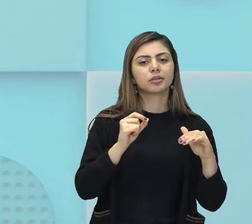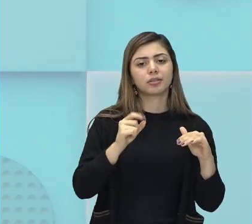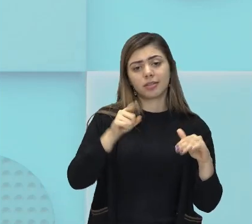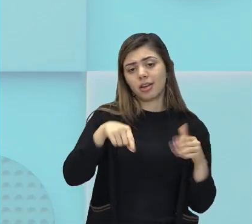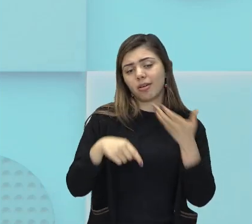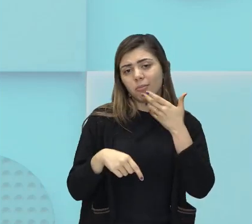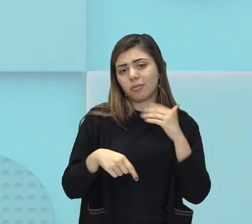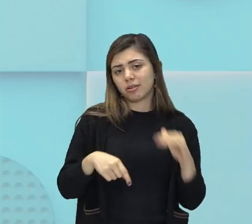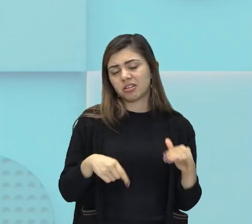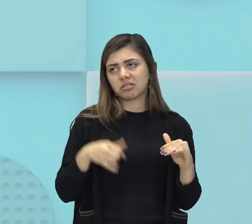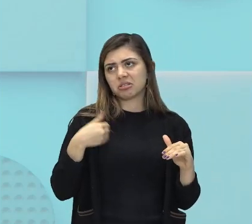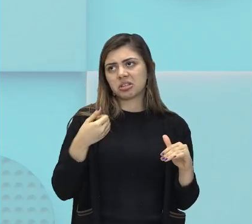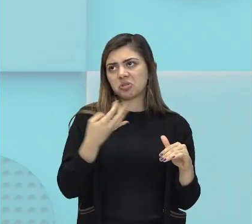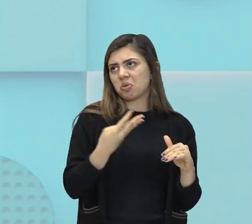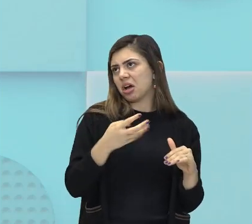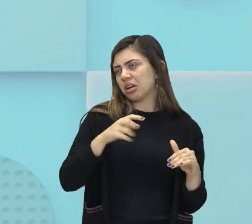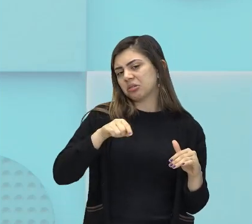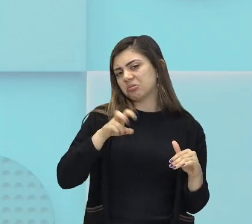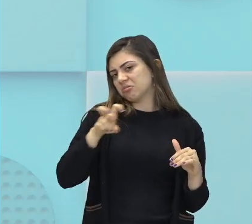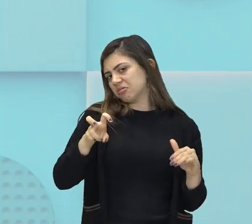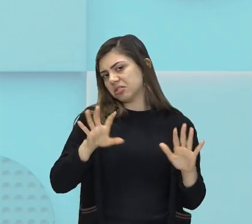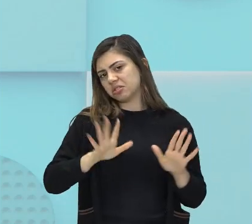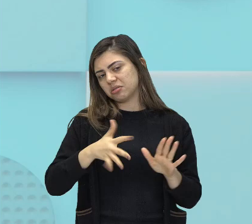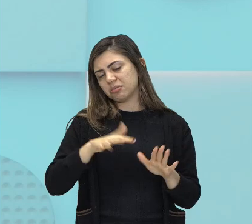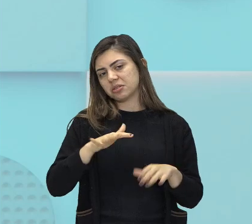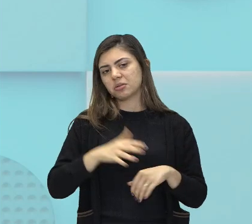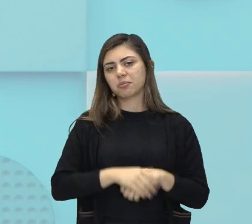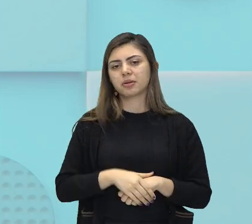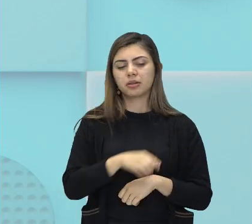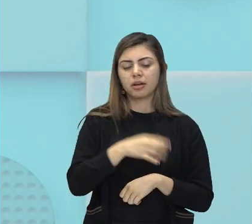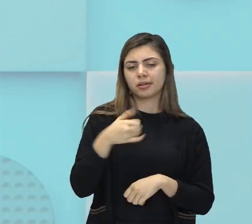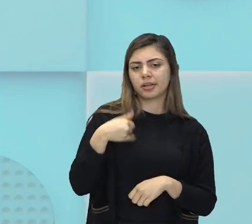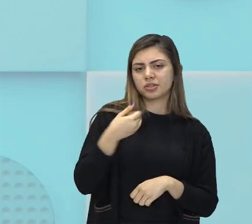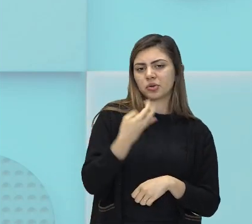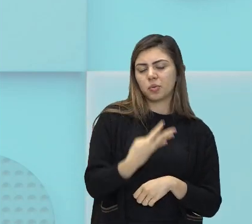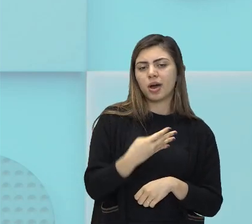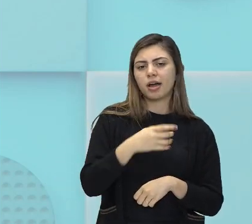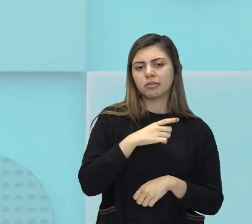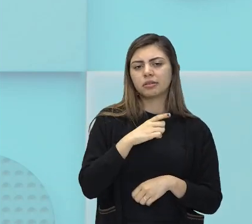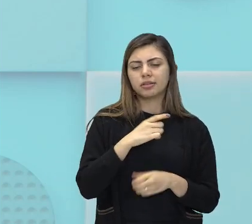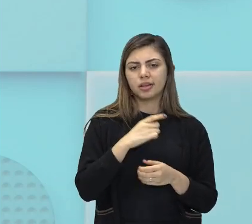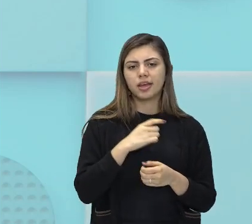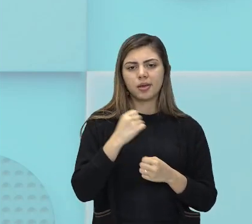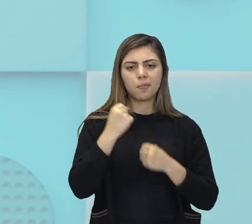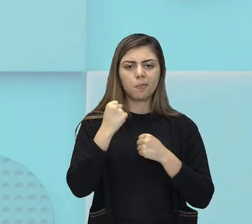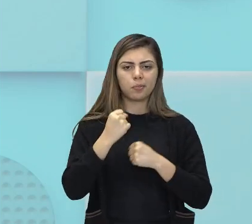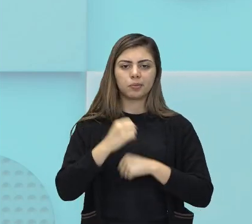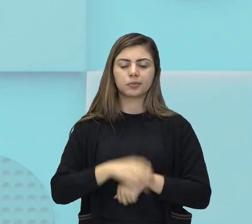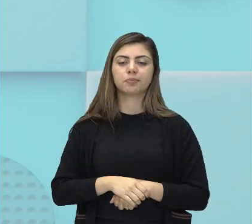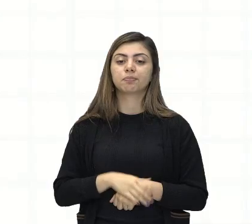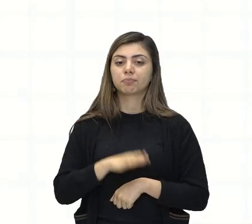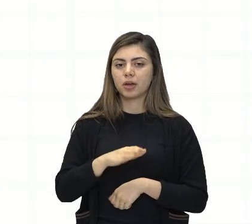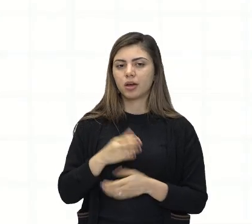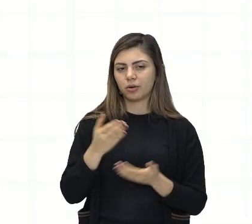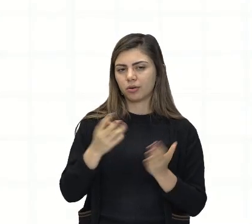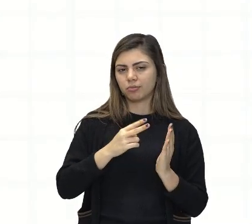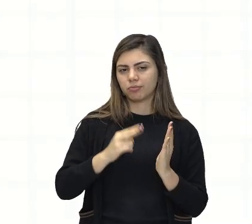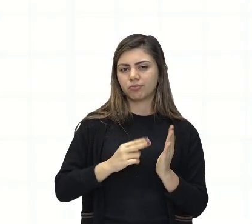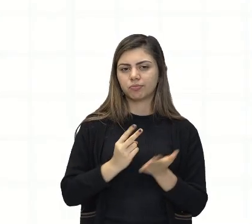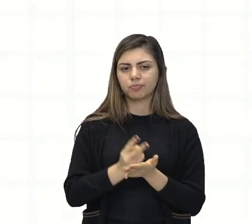criança, 4, 5 anos de idade, lá pelos seus 4 anos que ela começa a apresentar essas características, né? Bora continuar lendo o nosso